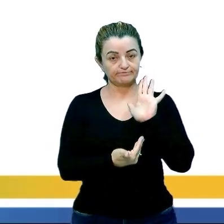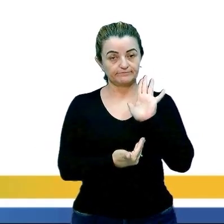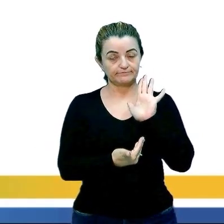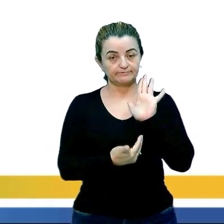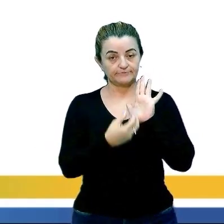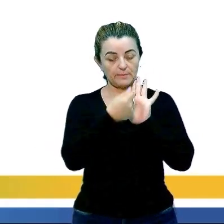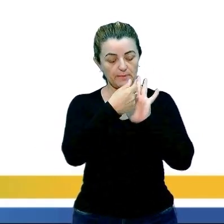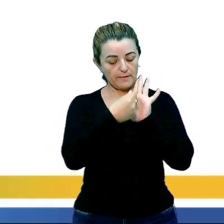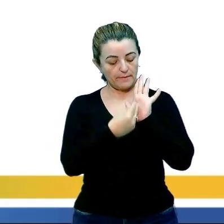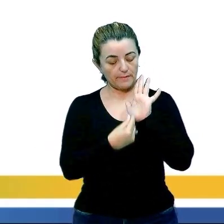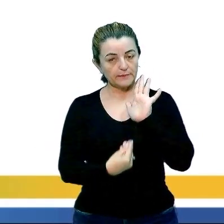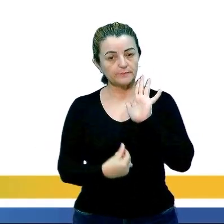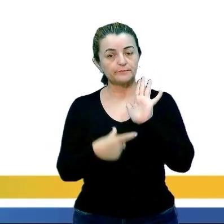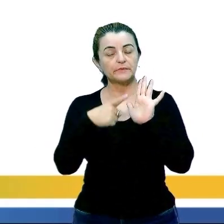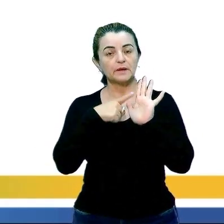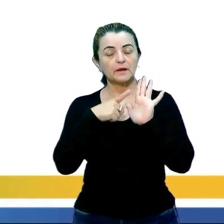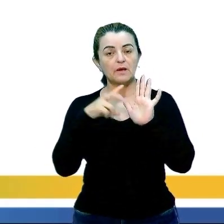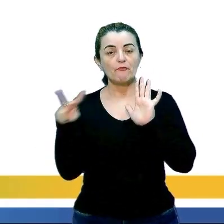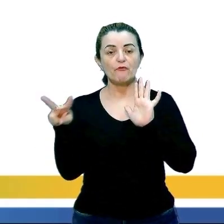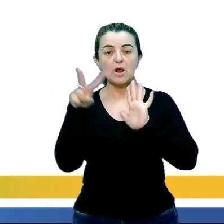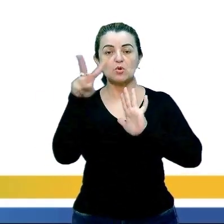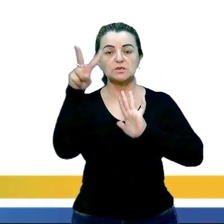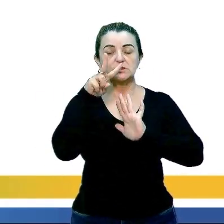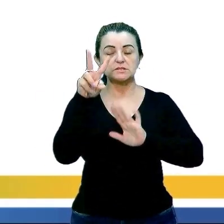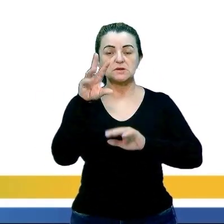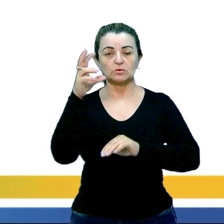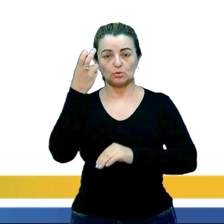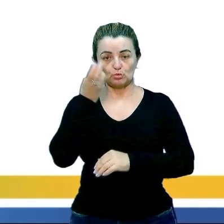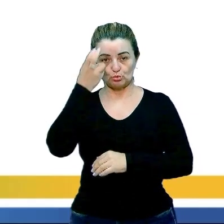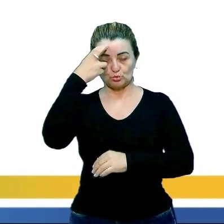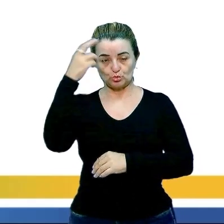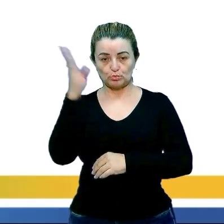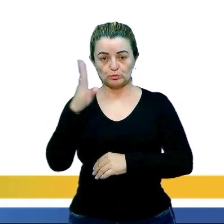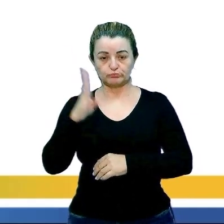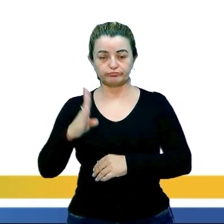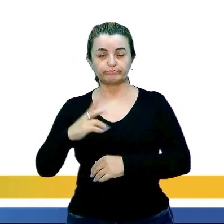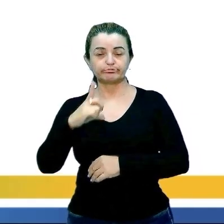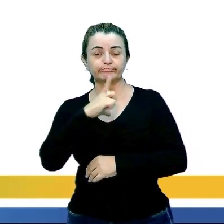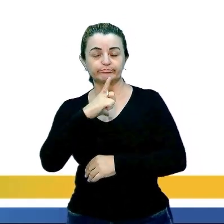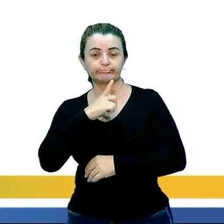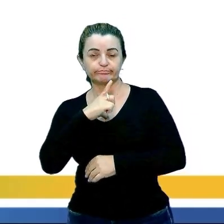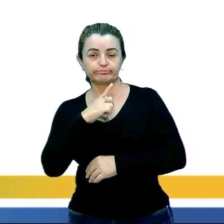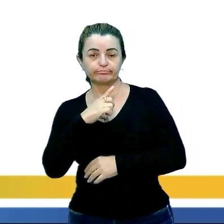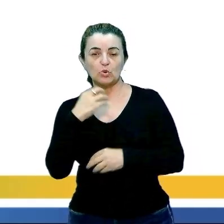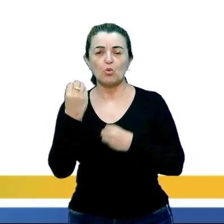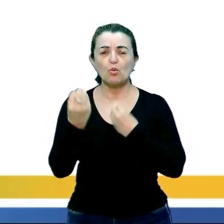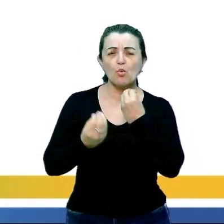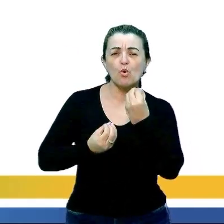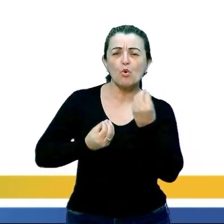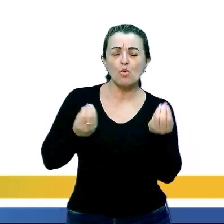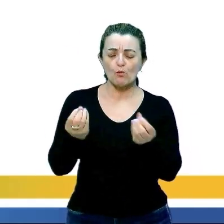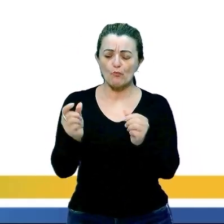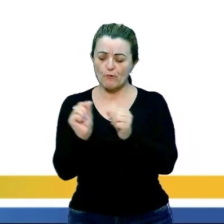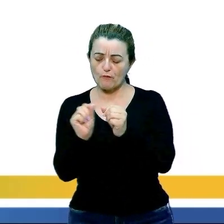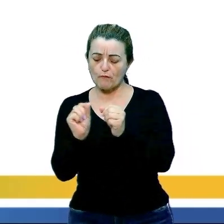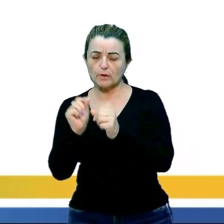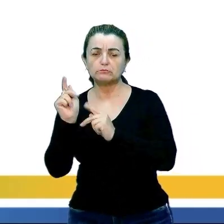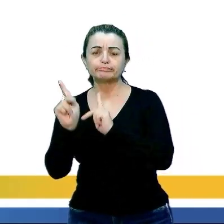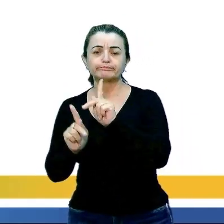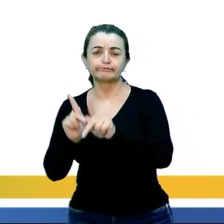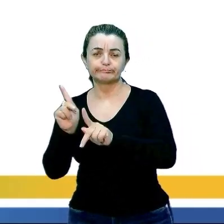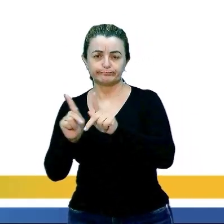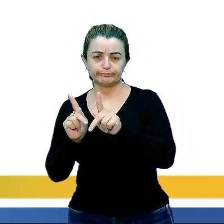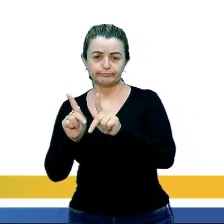gente tem a valorização da cultura brasileira, aspectos aí da formação do povo. A gente